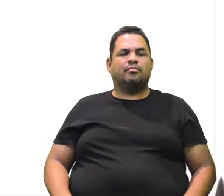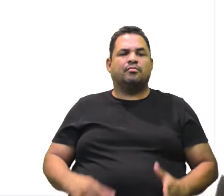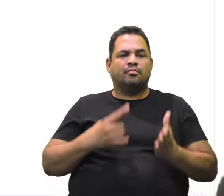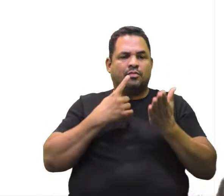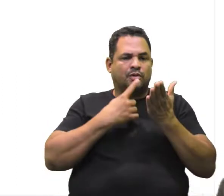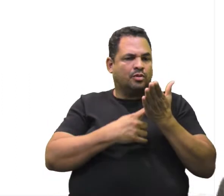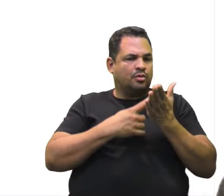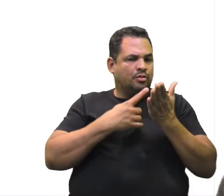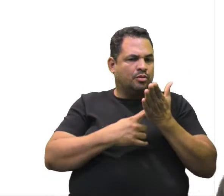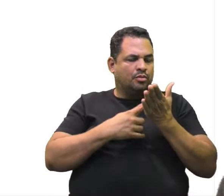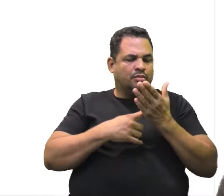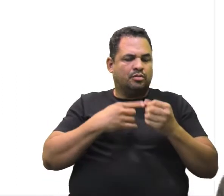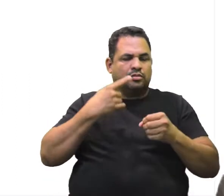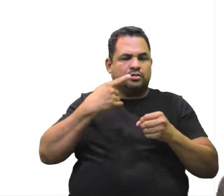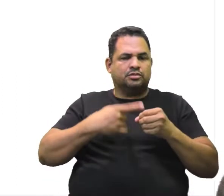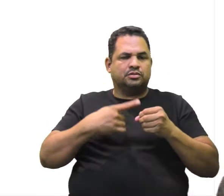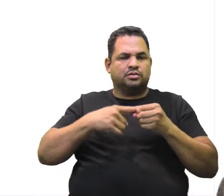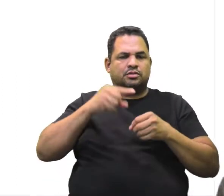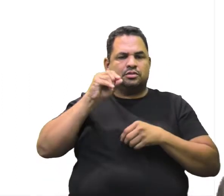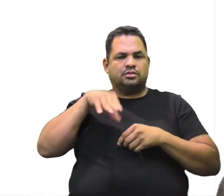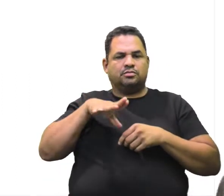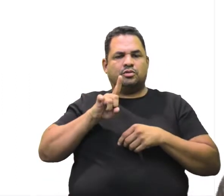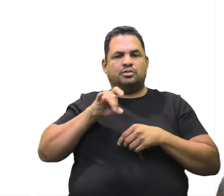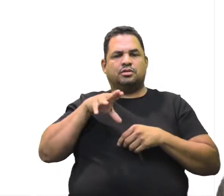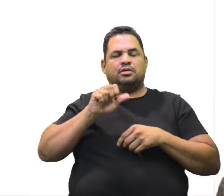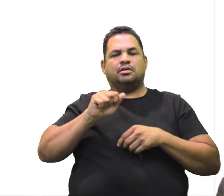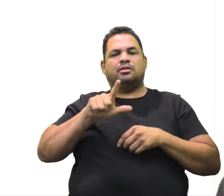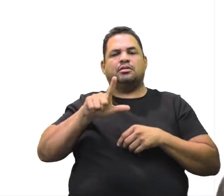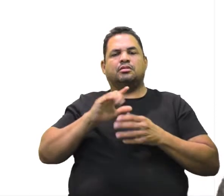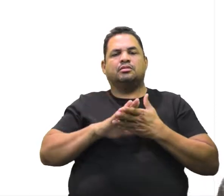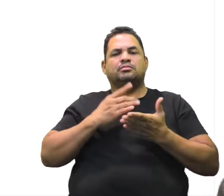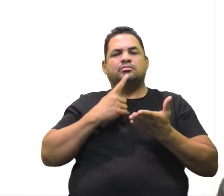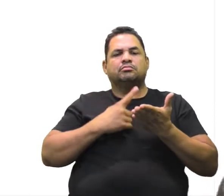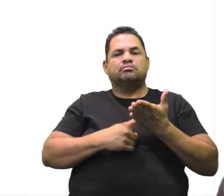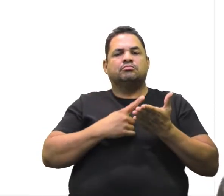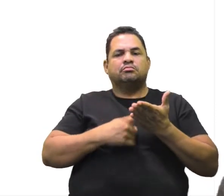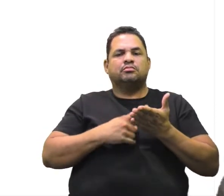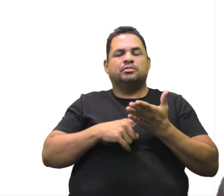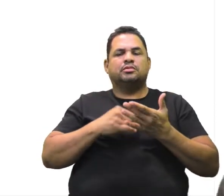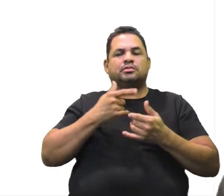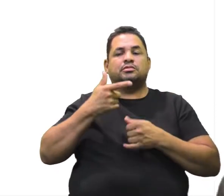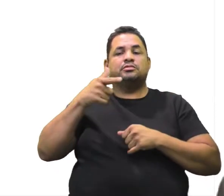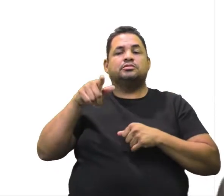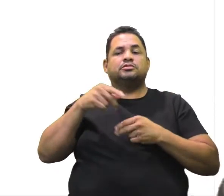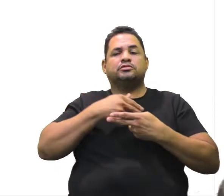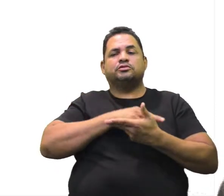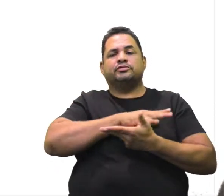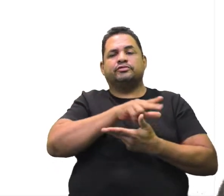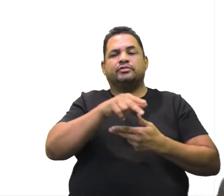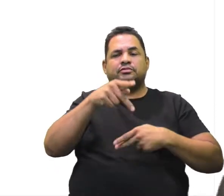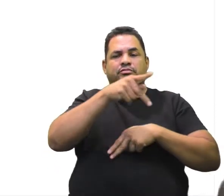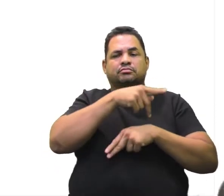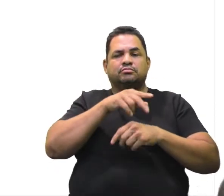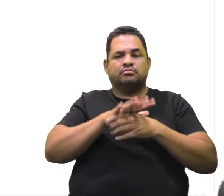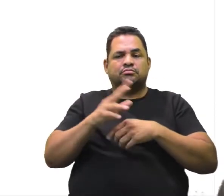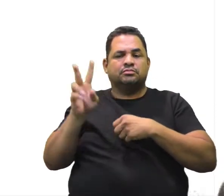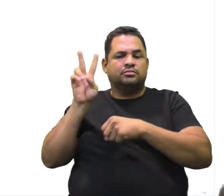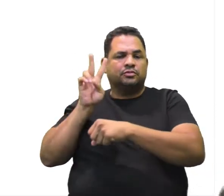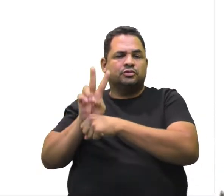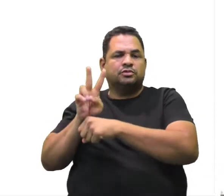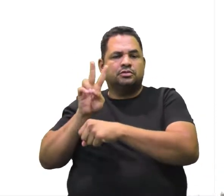O Protocolo de Montreal é um tratado internacional que diz respeito à defesa do meio